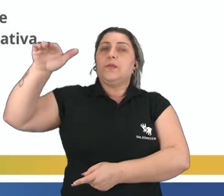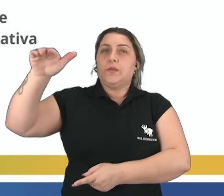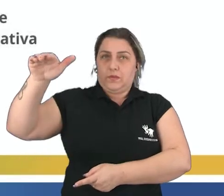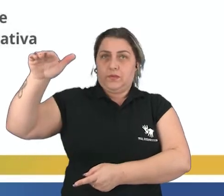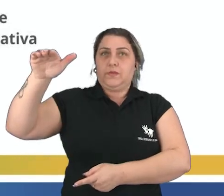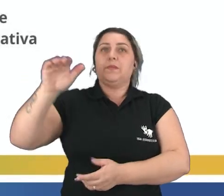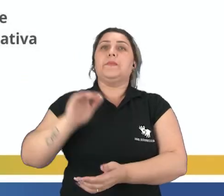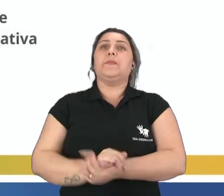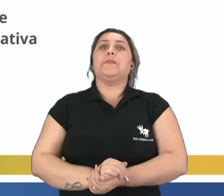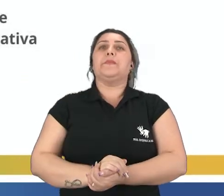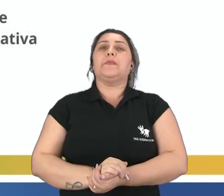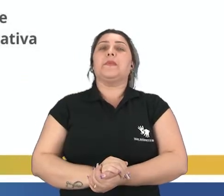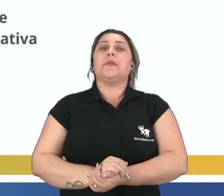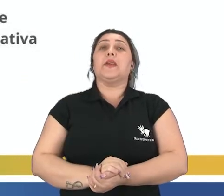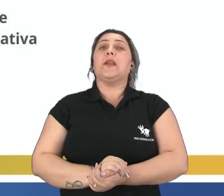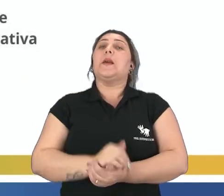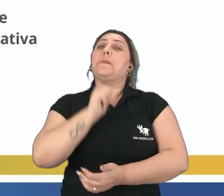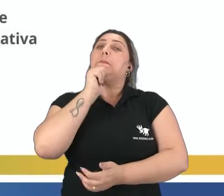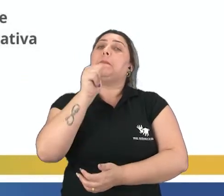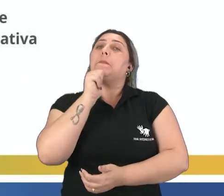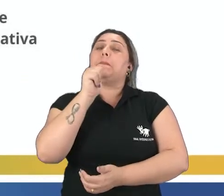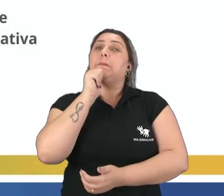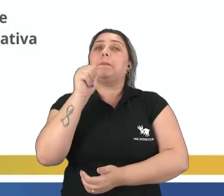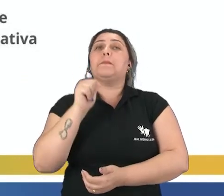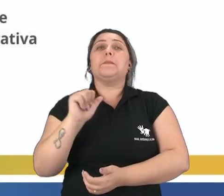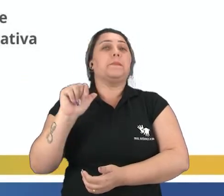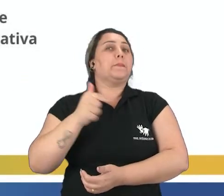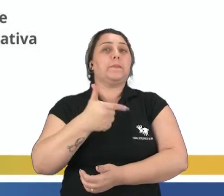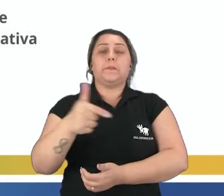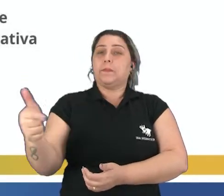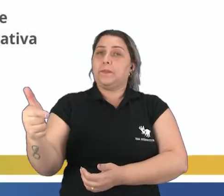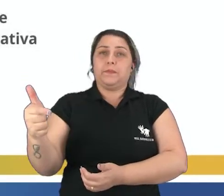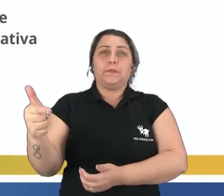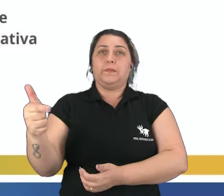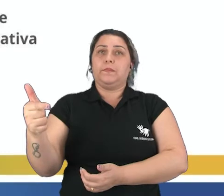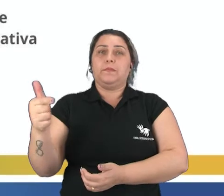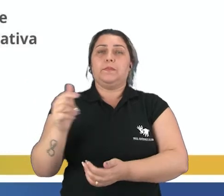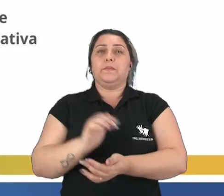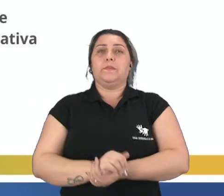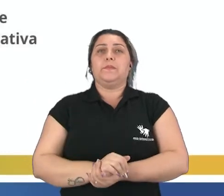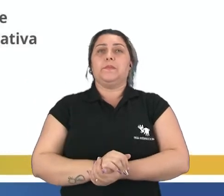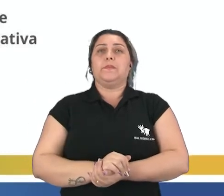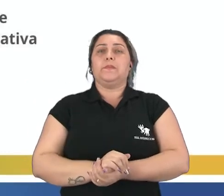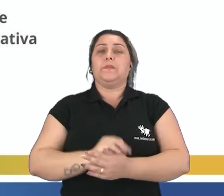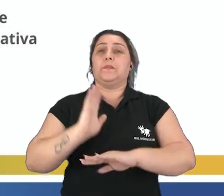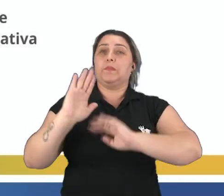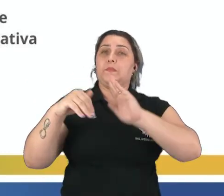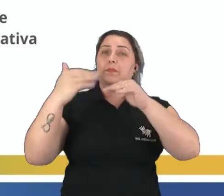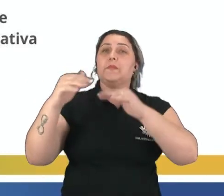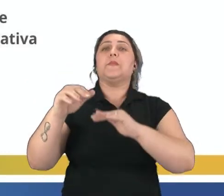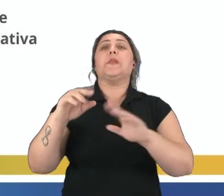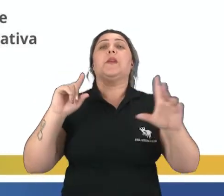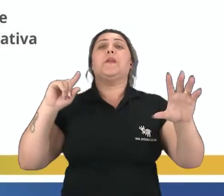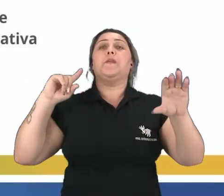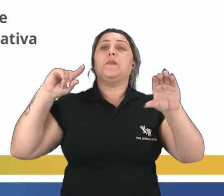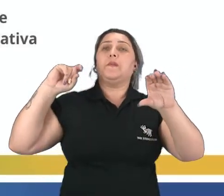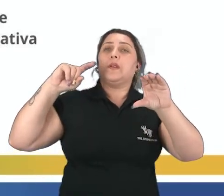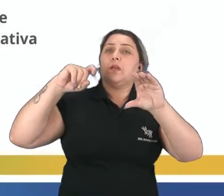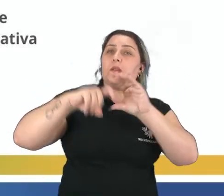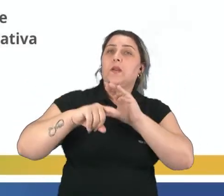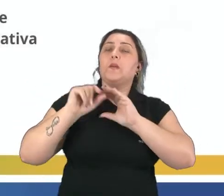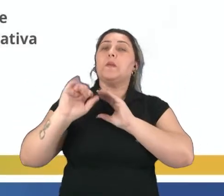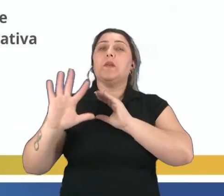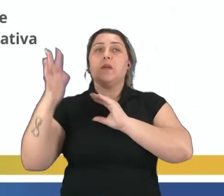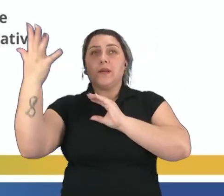do folículo. E a menstruação é quando não aconteceu o processo, então, da fecundação, e aí o que